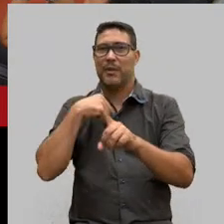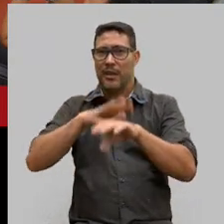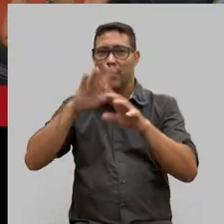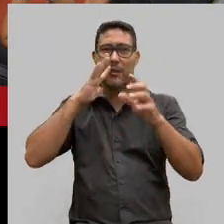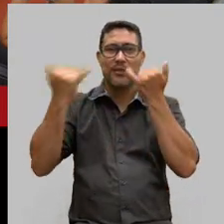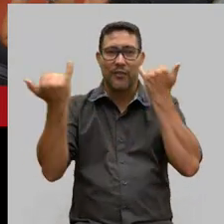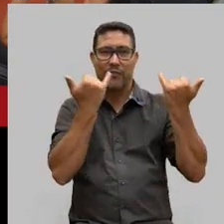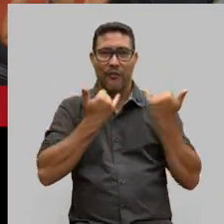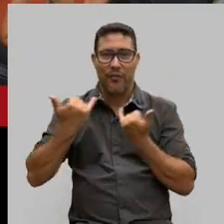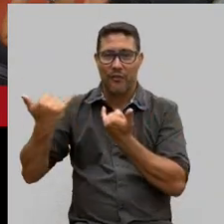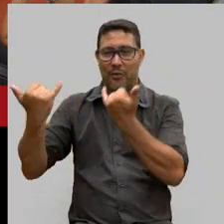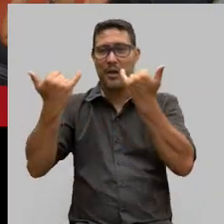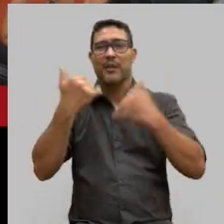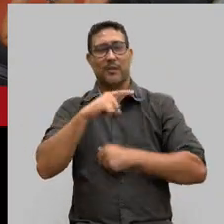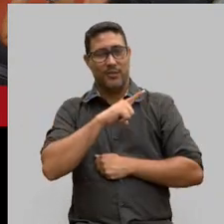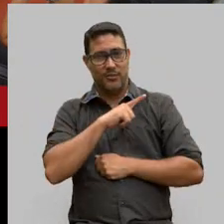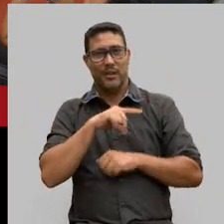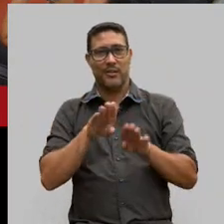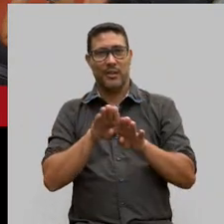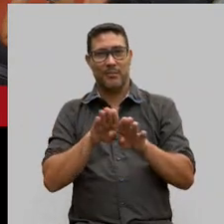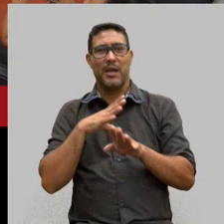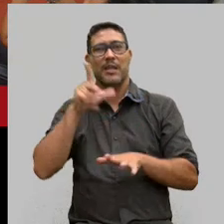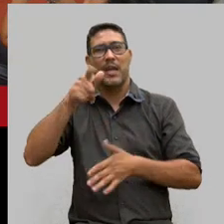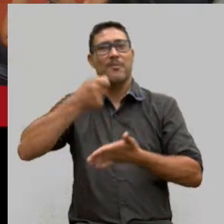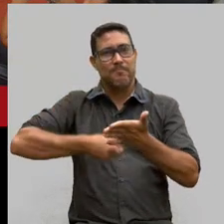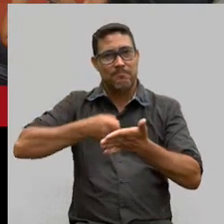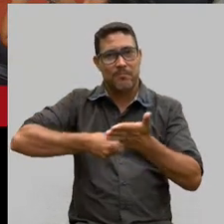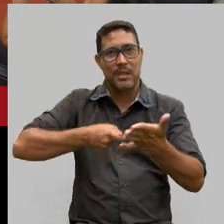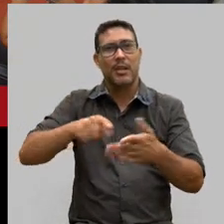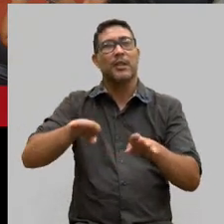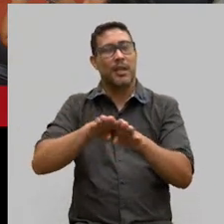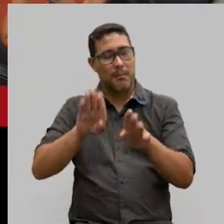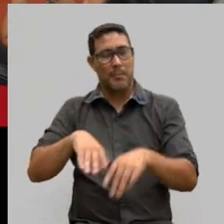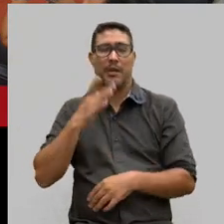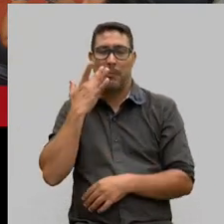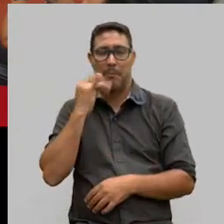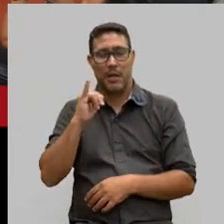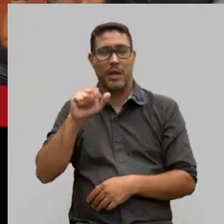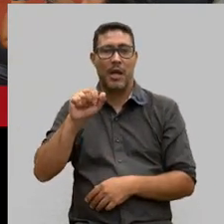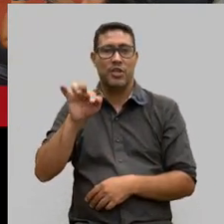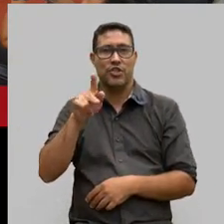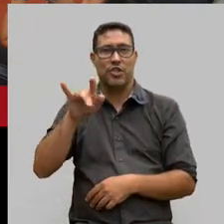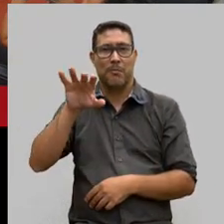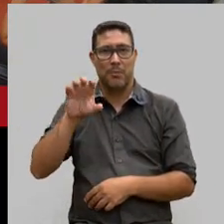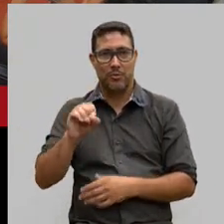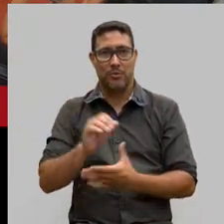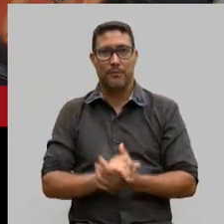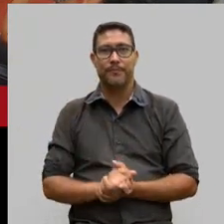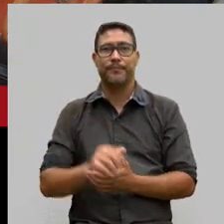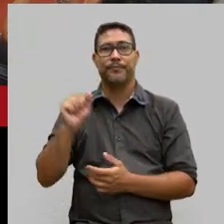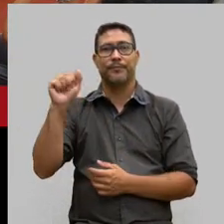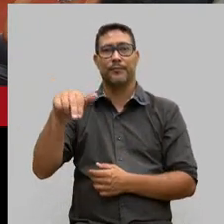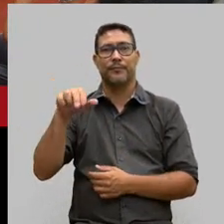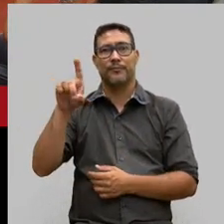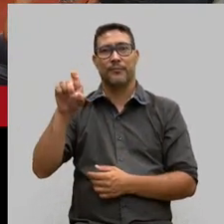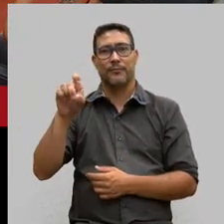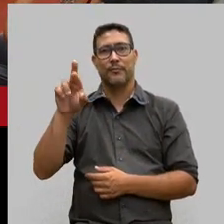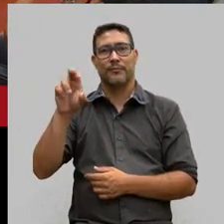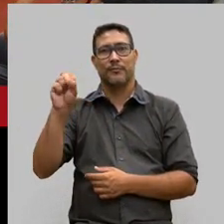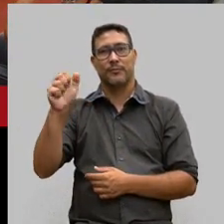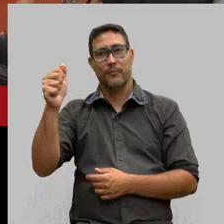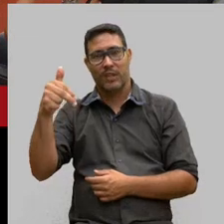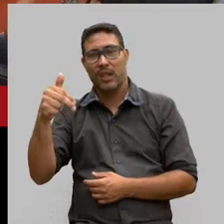Luiz Renato então você também é outro grande lutador pai atípico também o Anderson Coelho meu conterrâneo viu gente